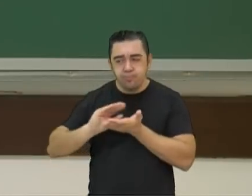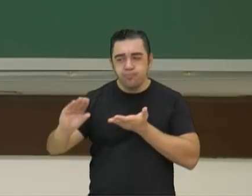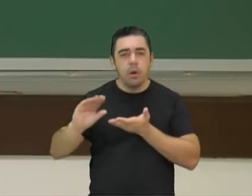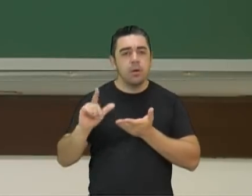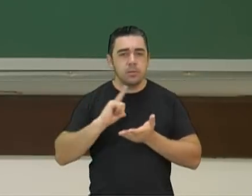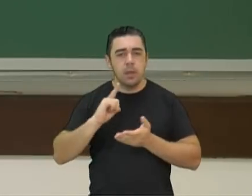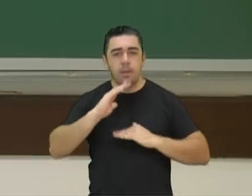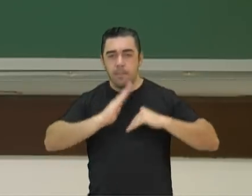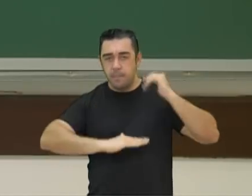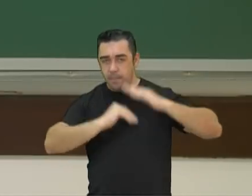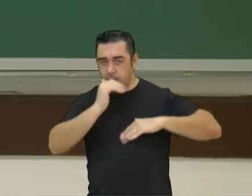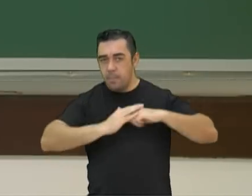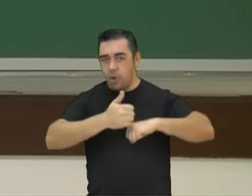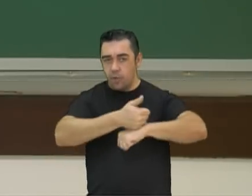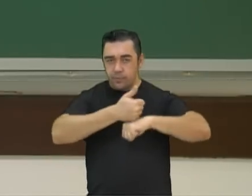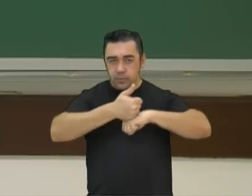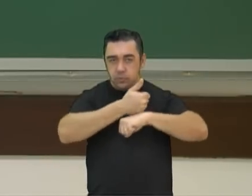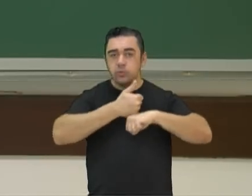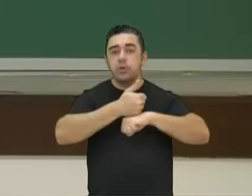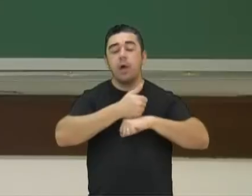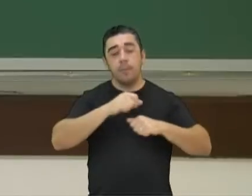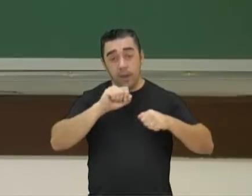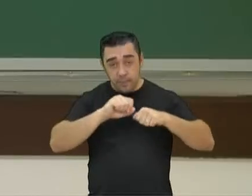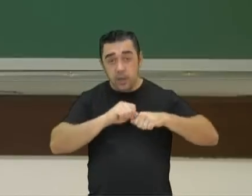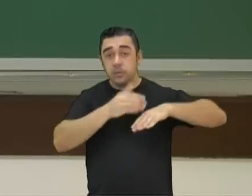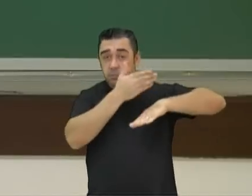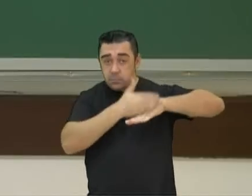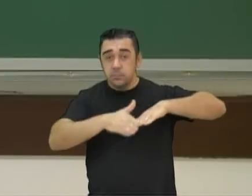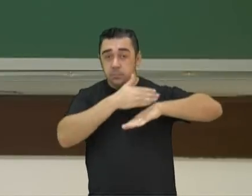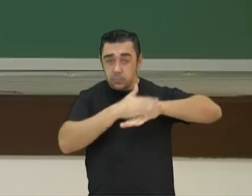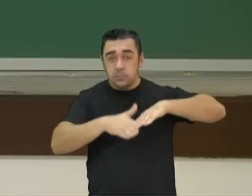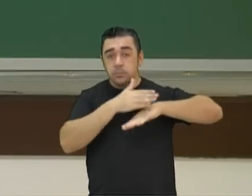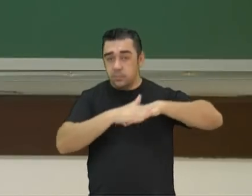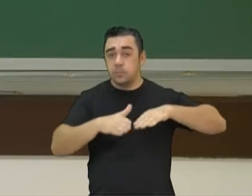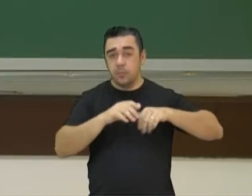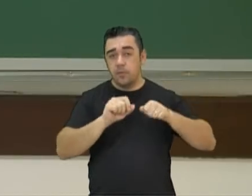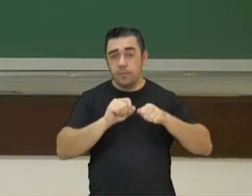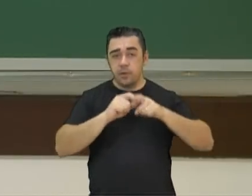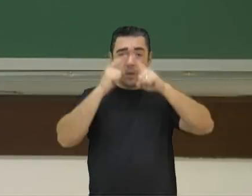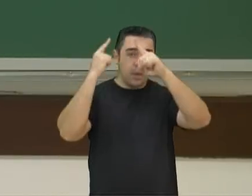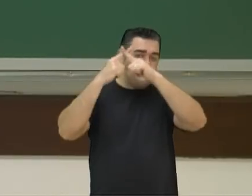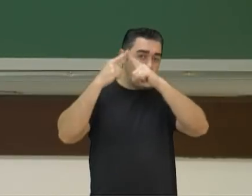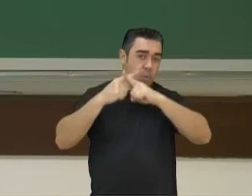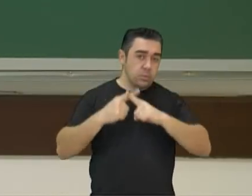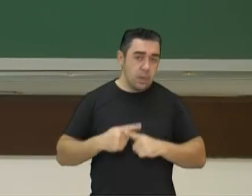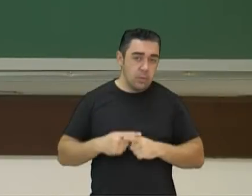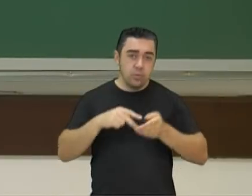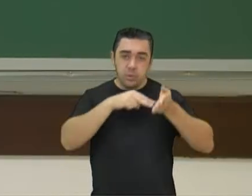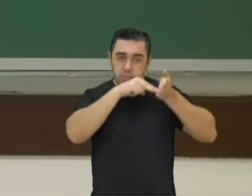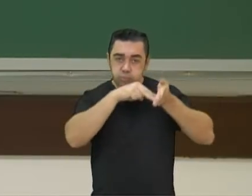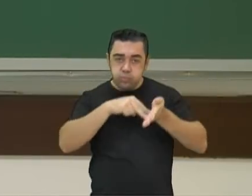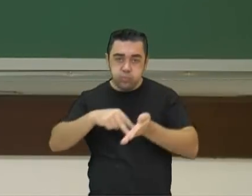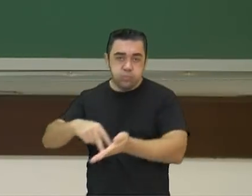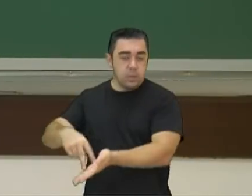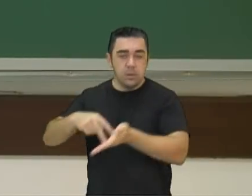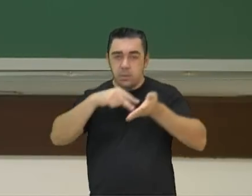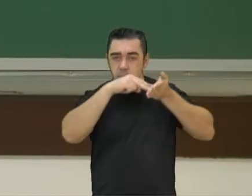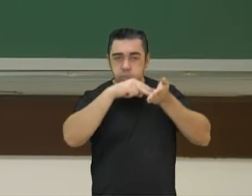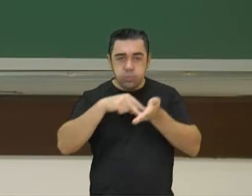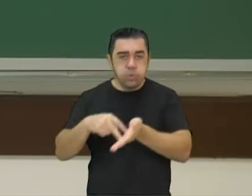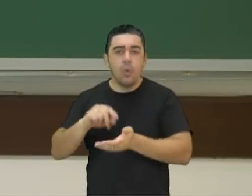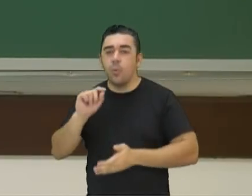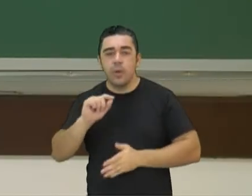do surf. Recebem o seu salário para praticar o surf através dos patrocínios, normalmente das marcas